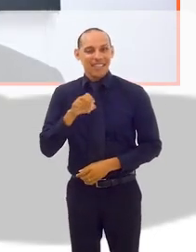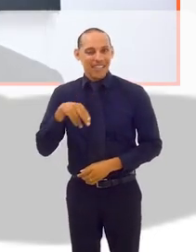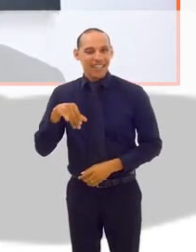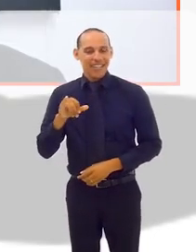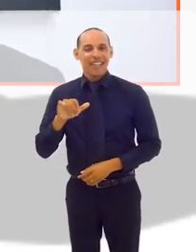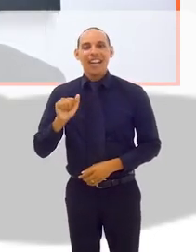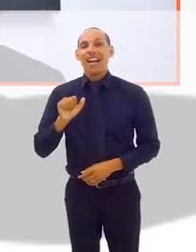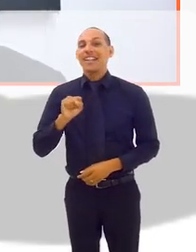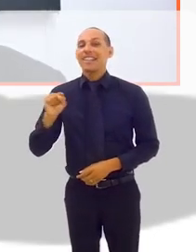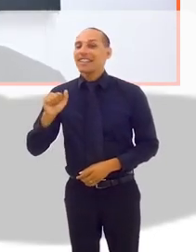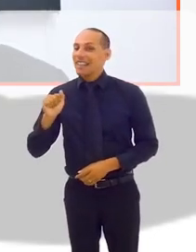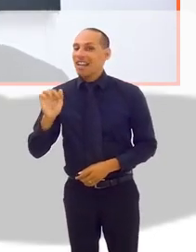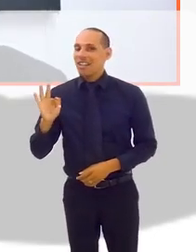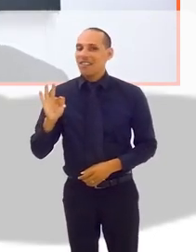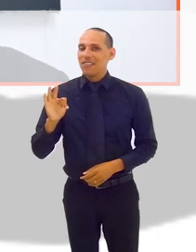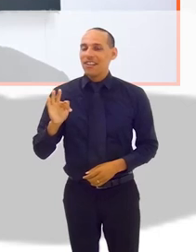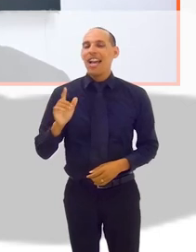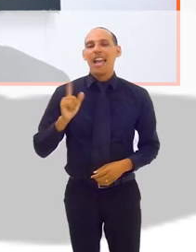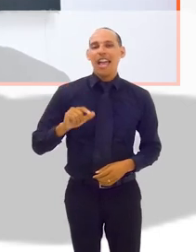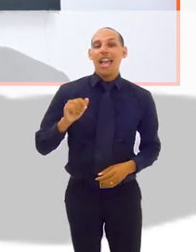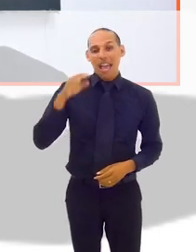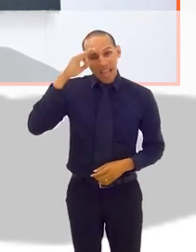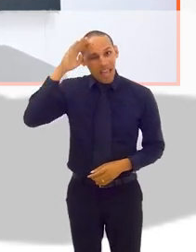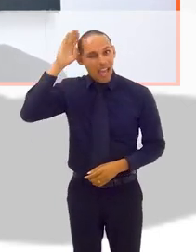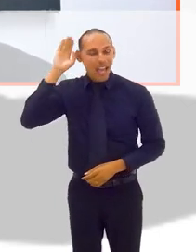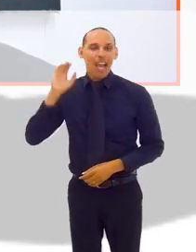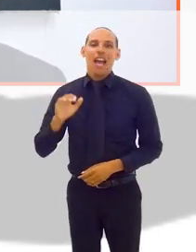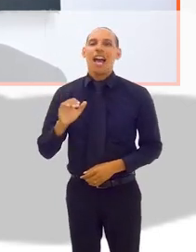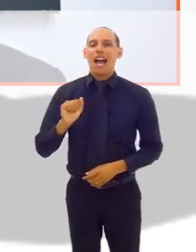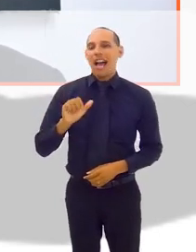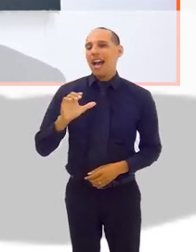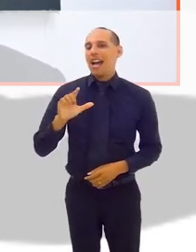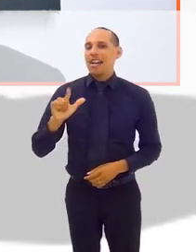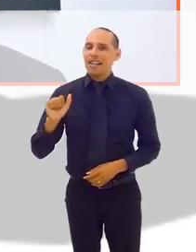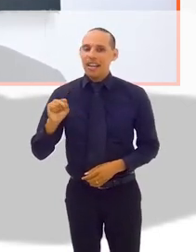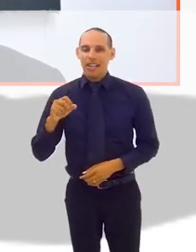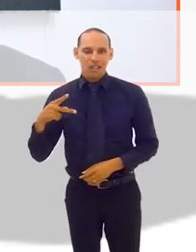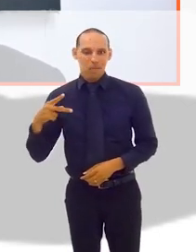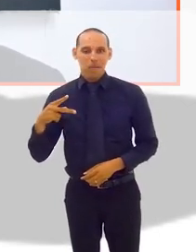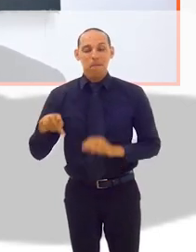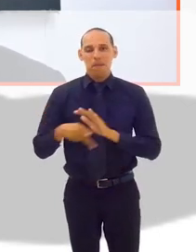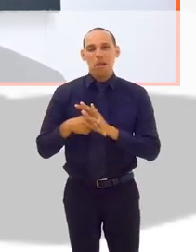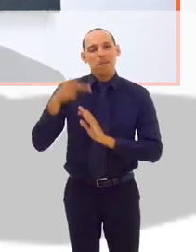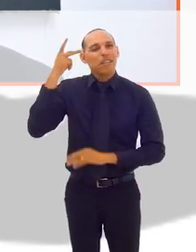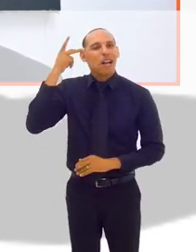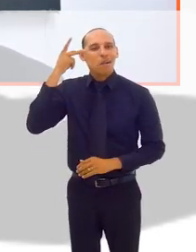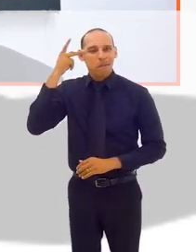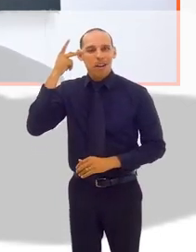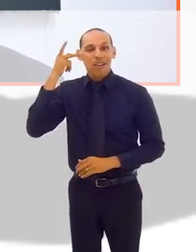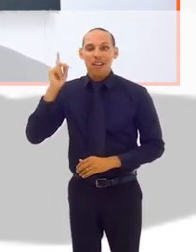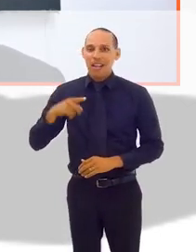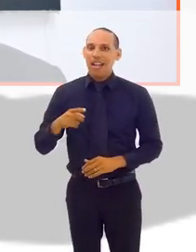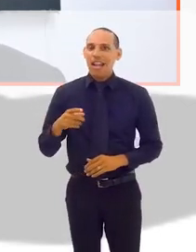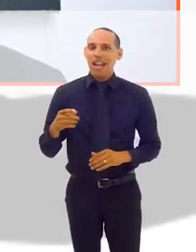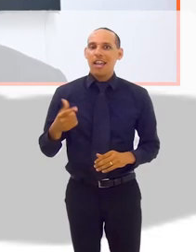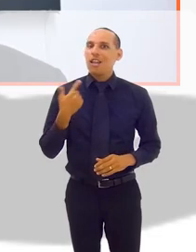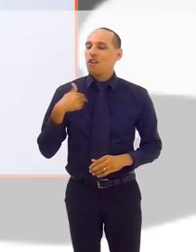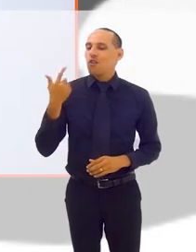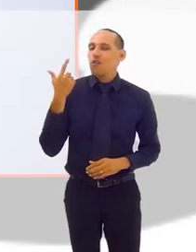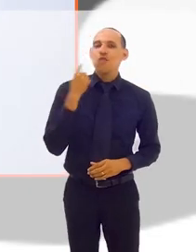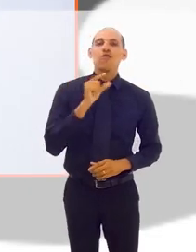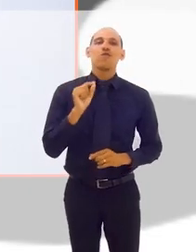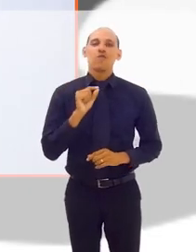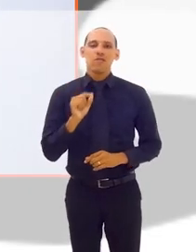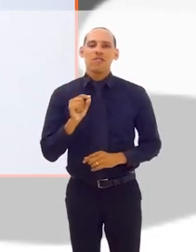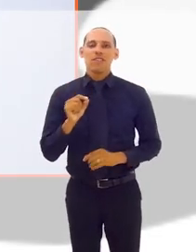amiga Zane Assaf, que é pela Academia a CLASP, a Academia de Ciências, Letras e Artes de São Paulo, que foi o